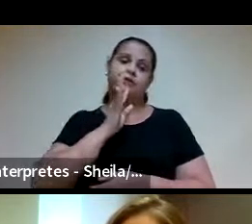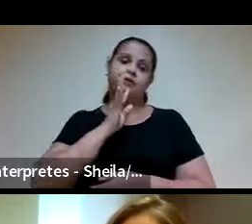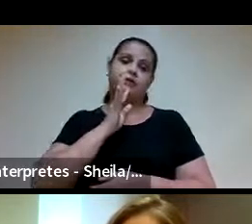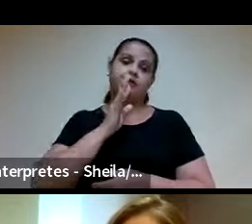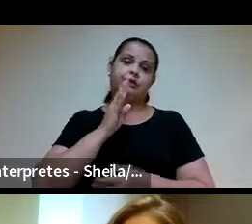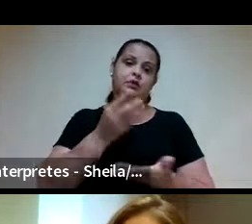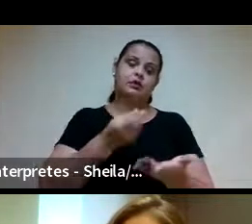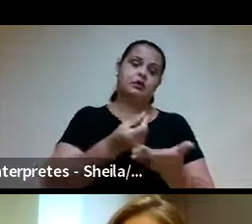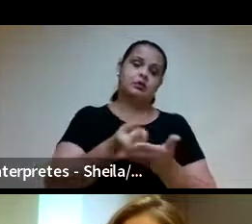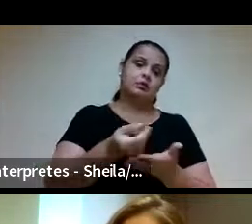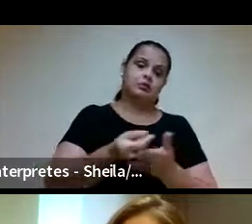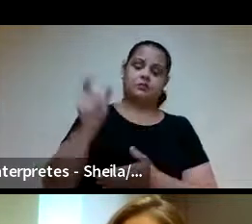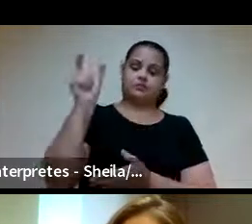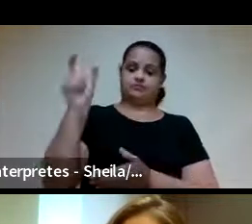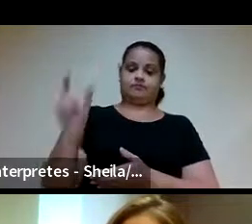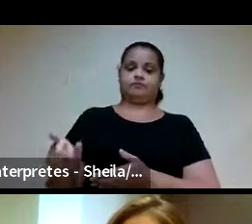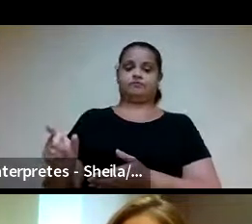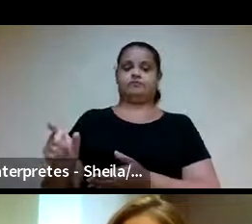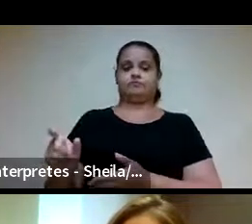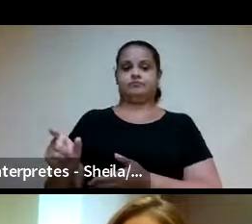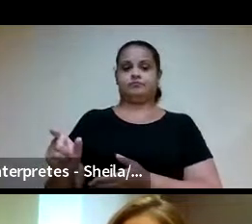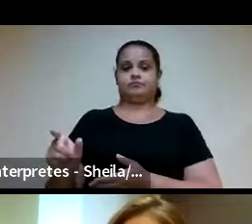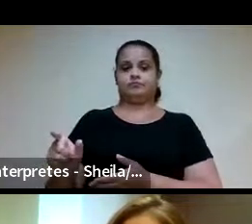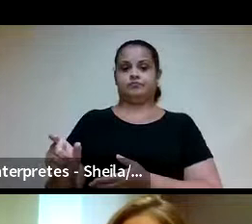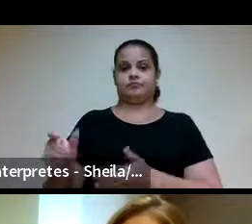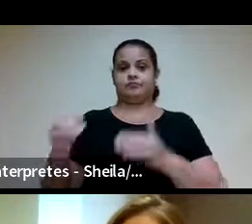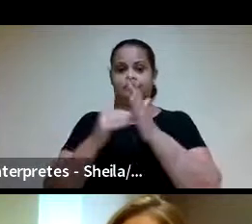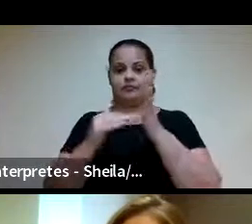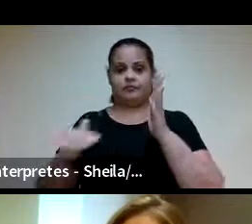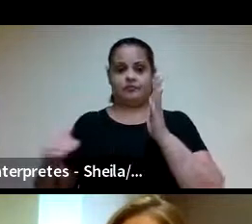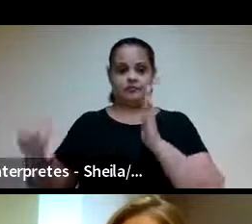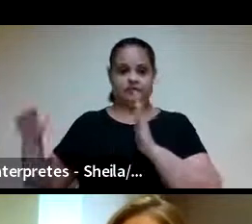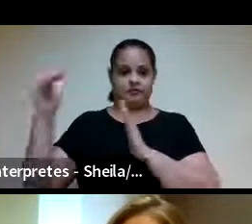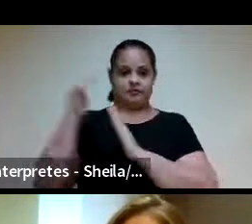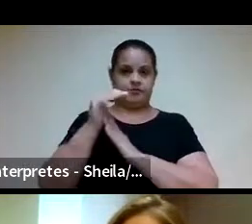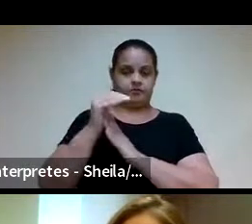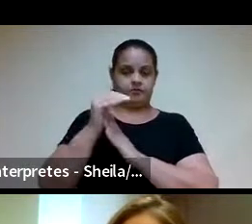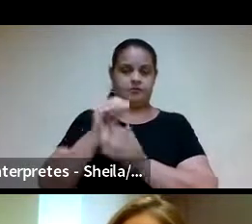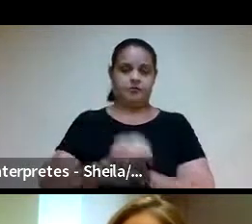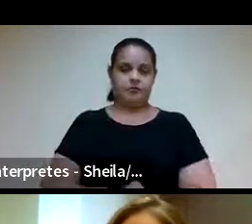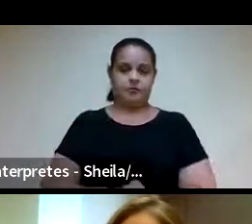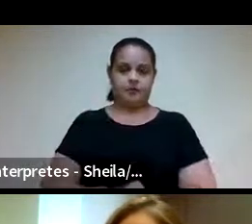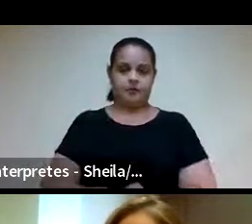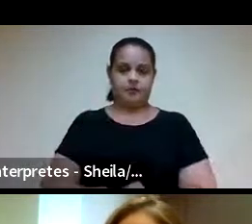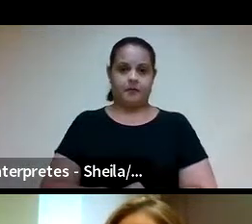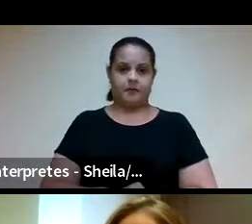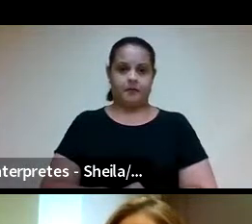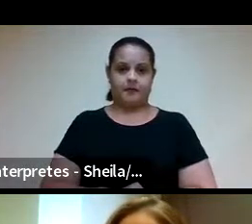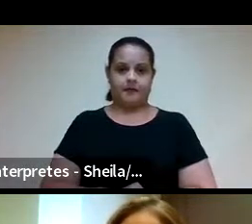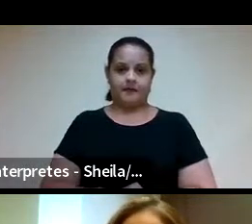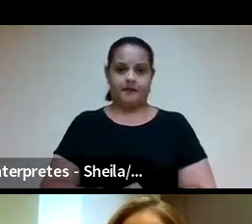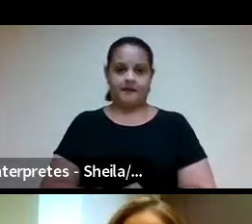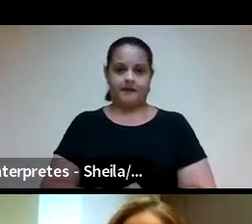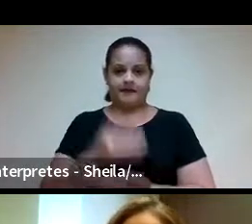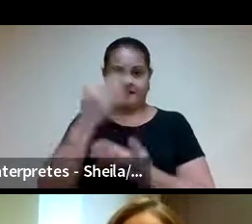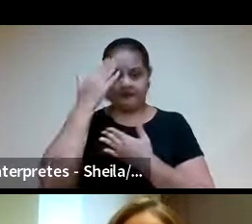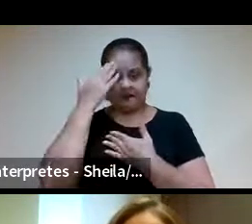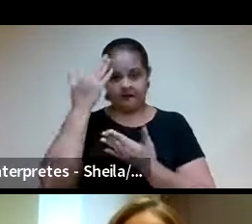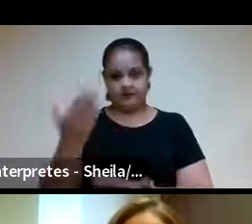parte recorrente e, caso superada, a que seja improvido. Essas são as razões. Obrigado.